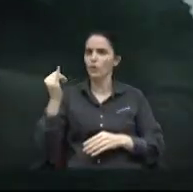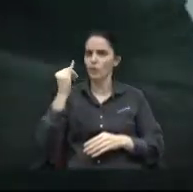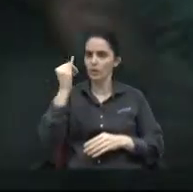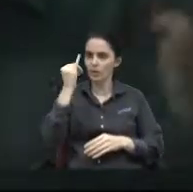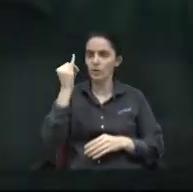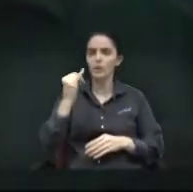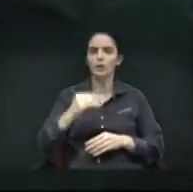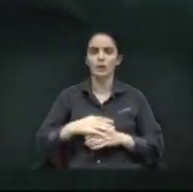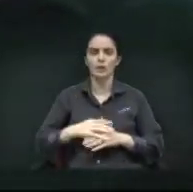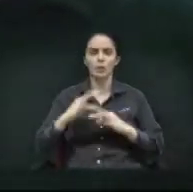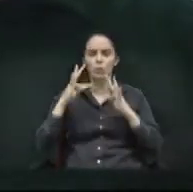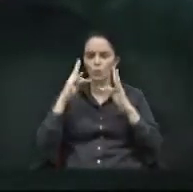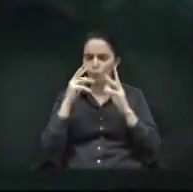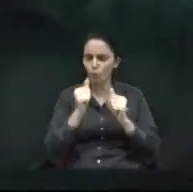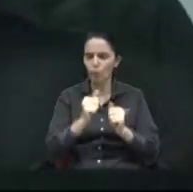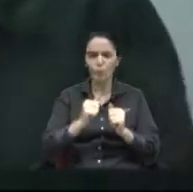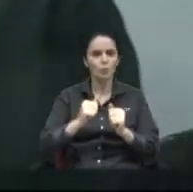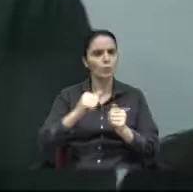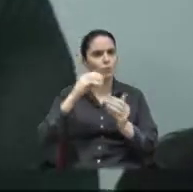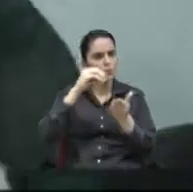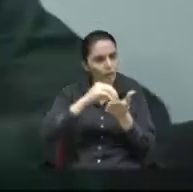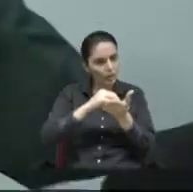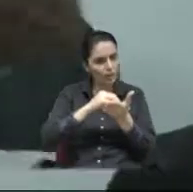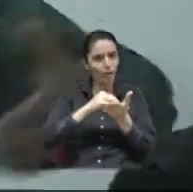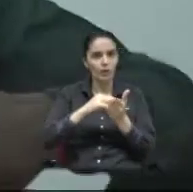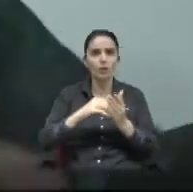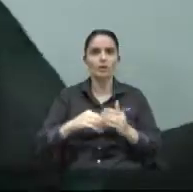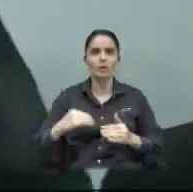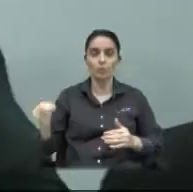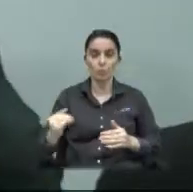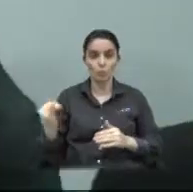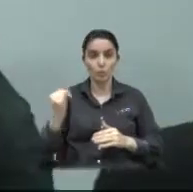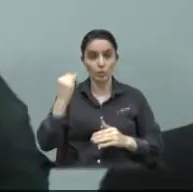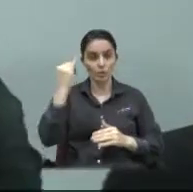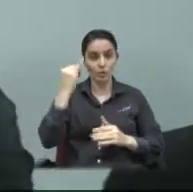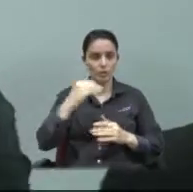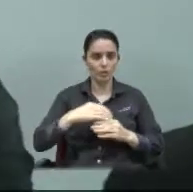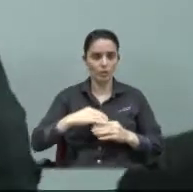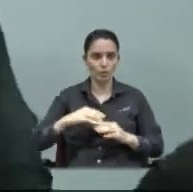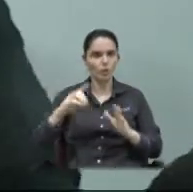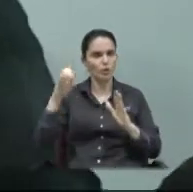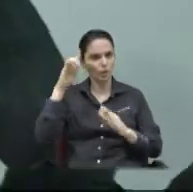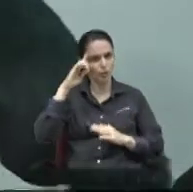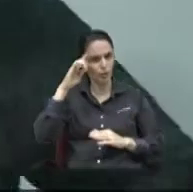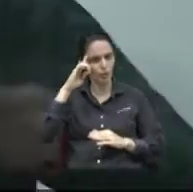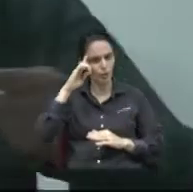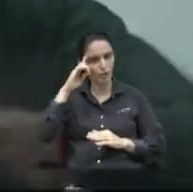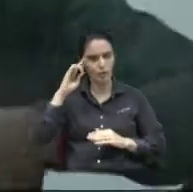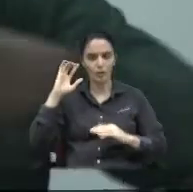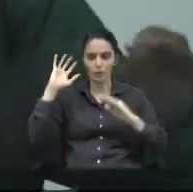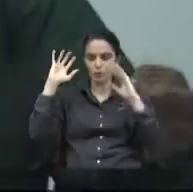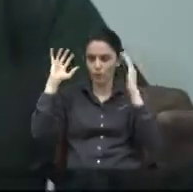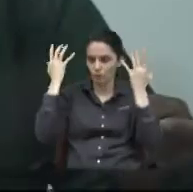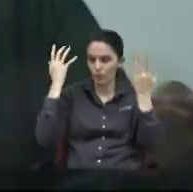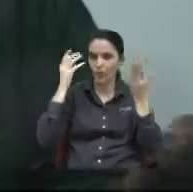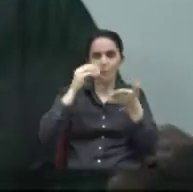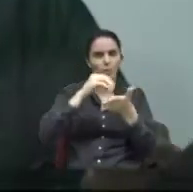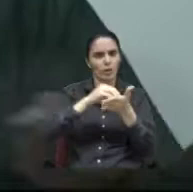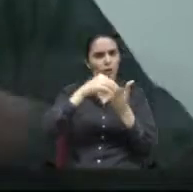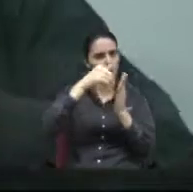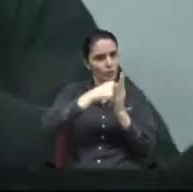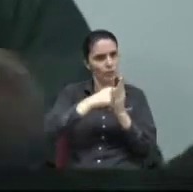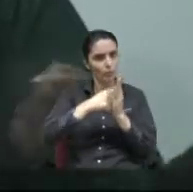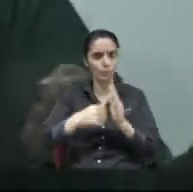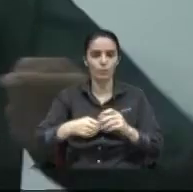data, todas elas são importantes e vão continuar sendo importantes essas datas que são inseridas nos calendários. Até porque o poder